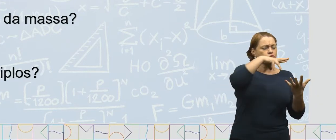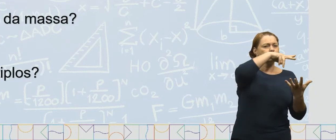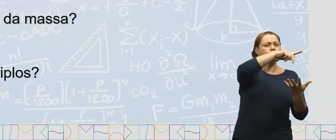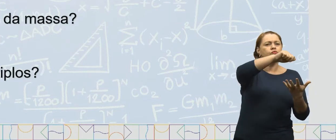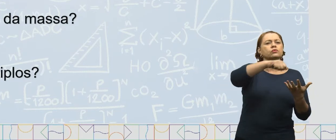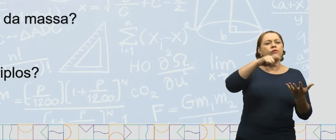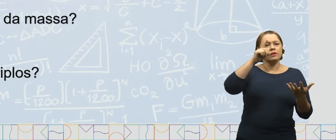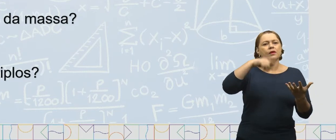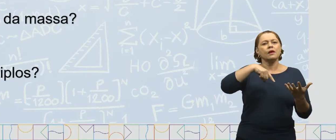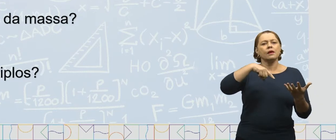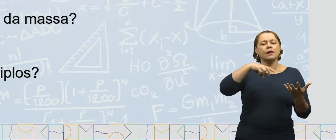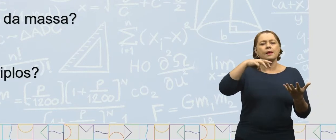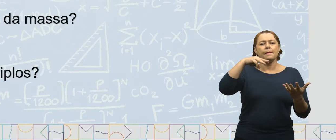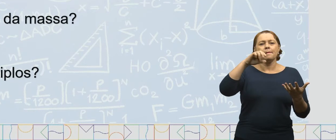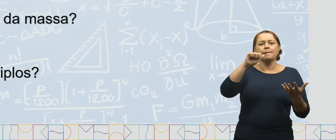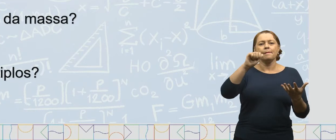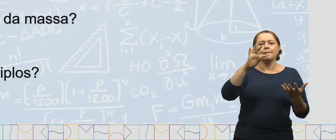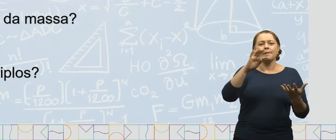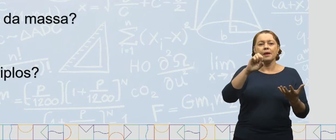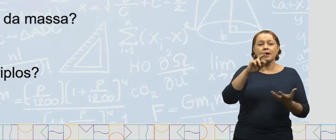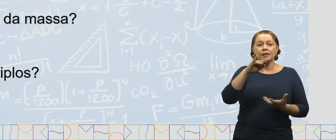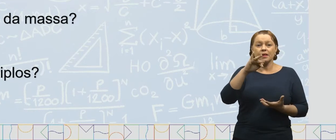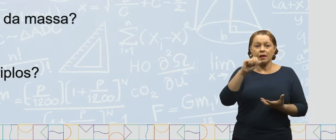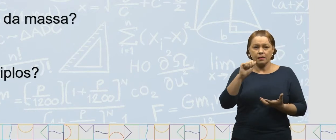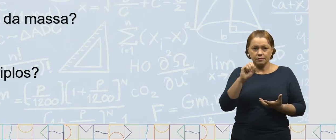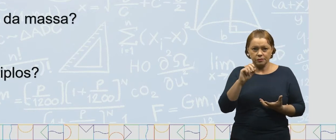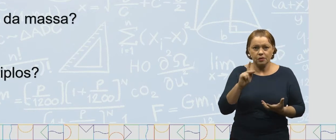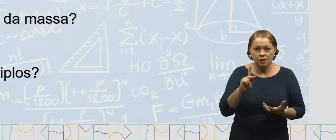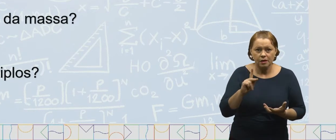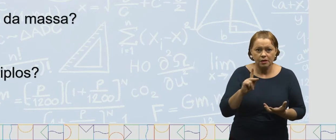é composto por matéria, tá bom?